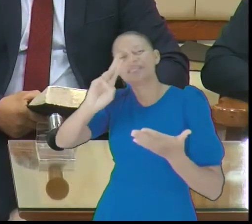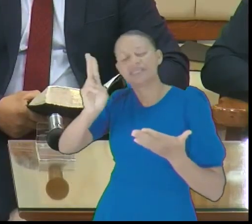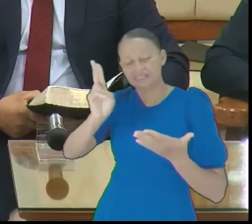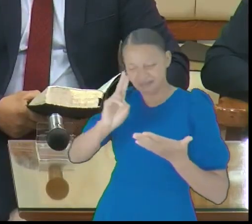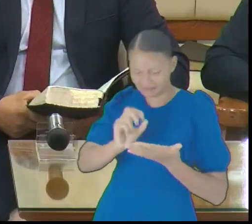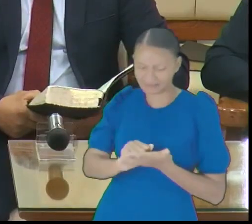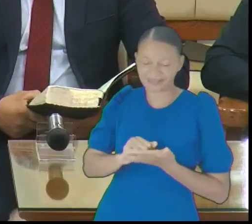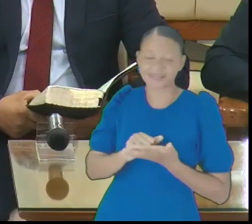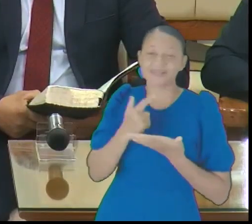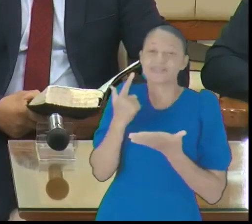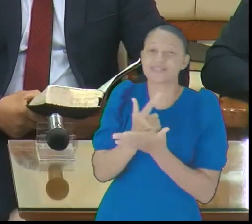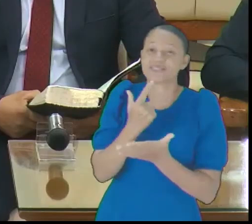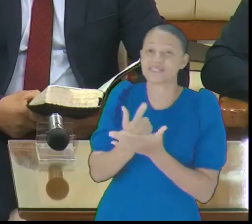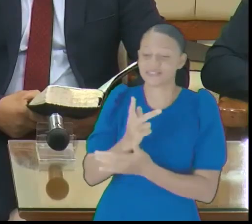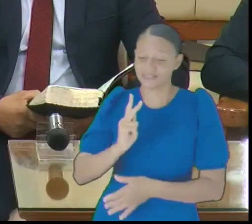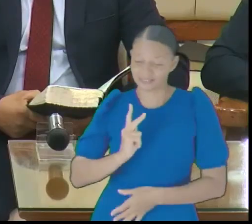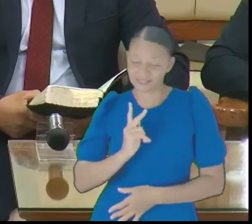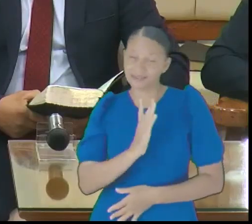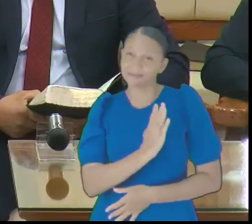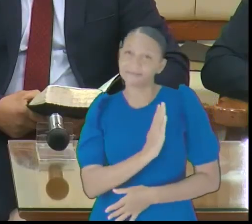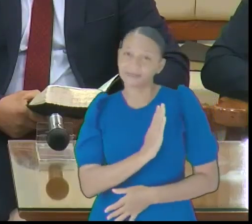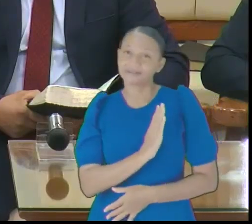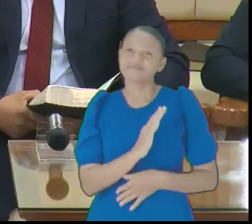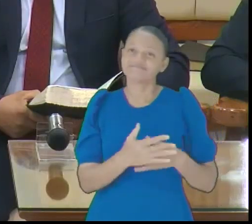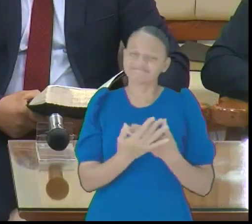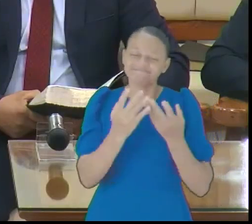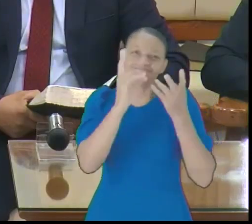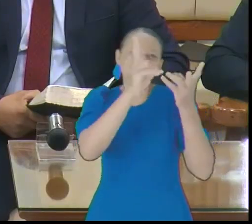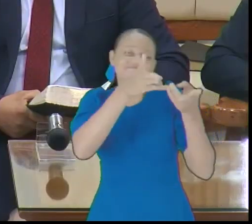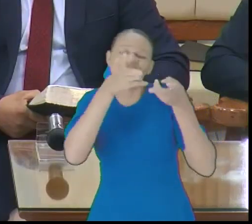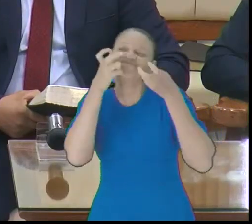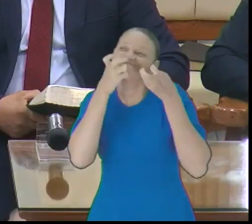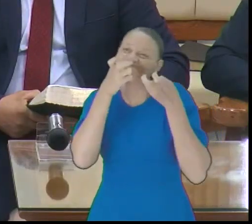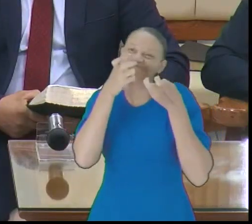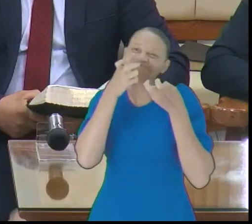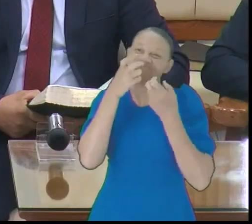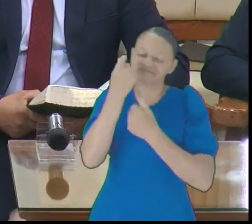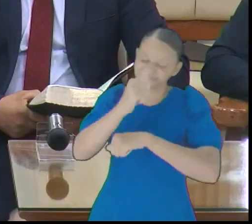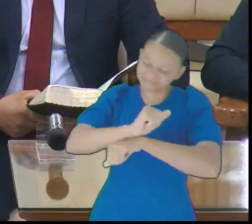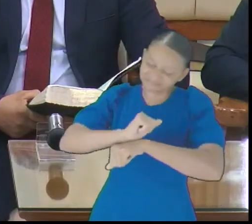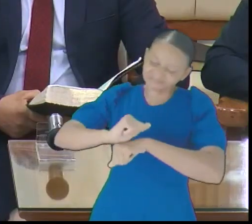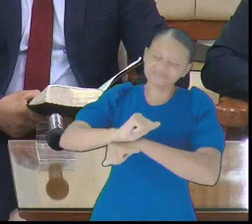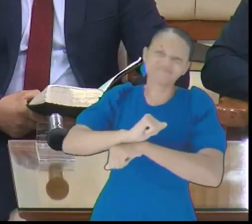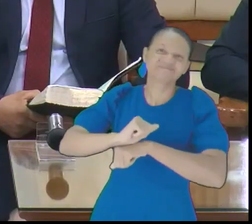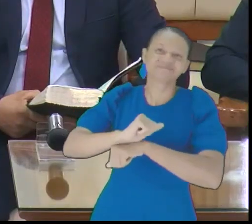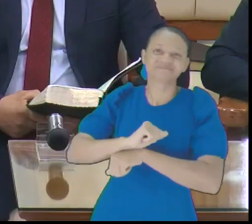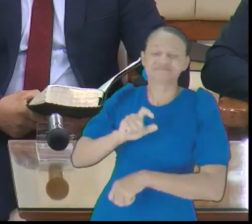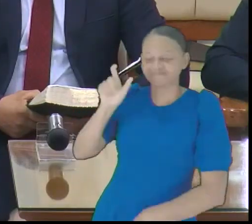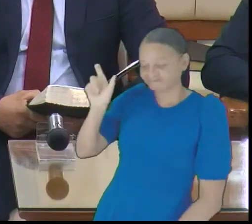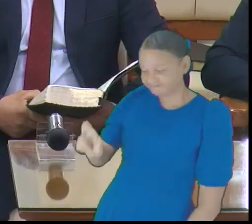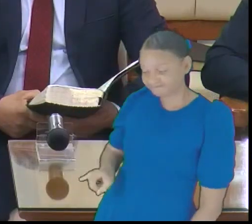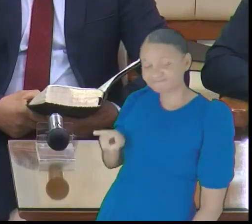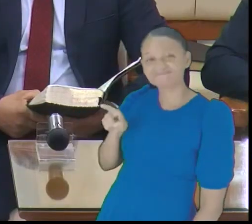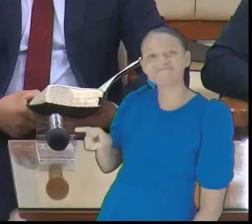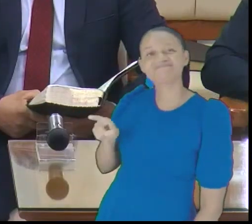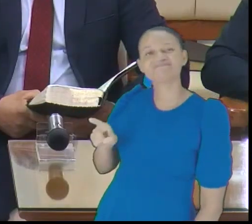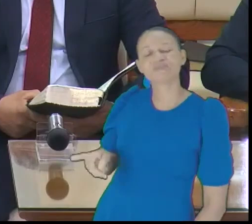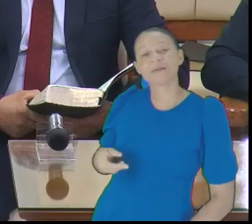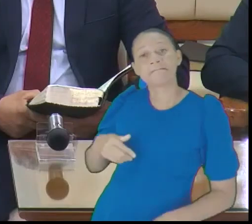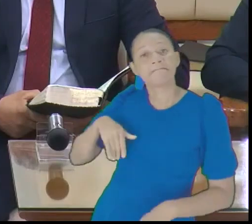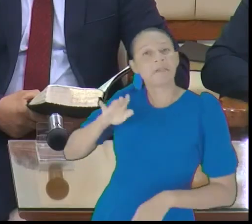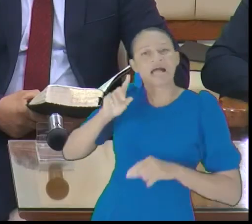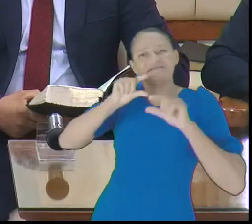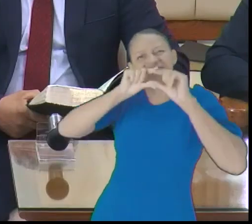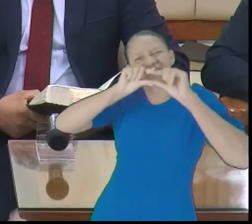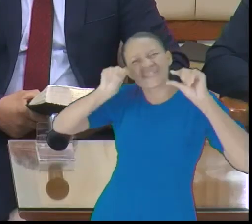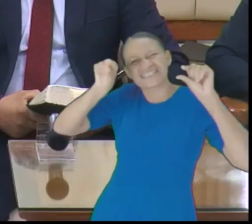aos Hebreus, nós podemos perceber que Abraão, ele tem o maior número de versículos